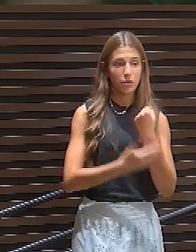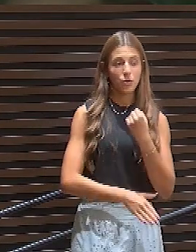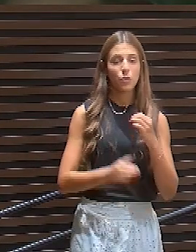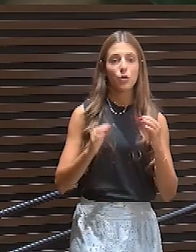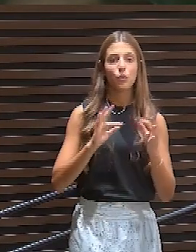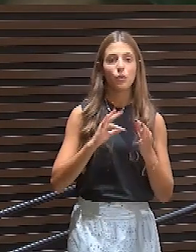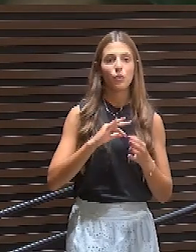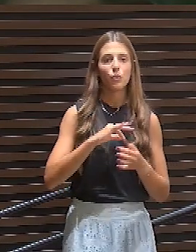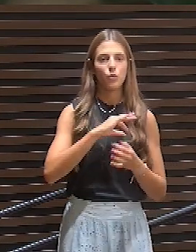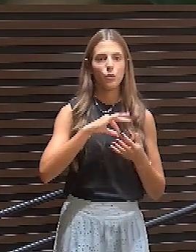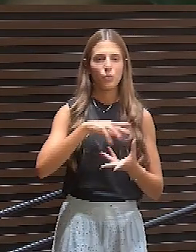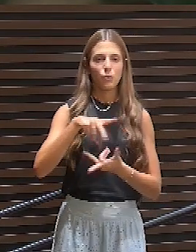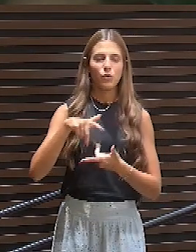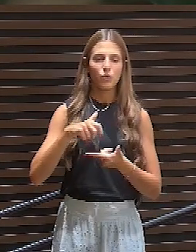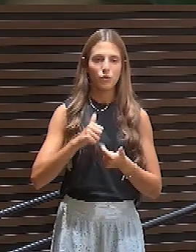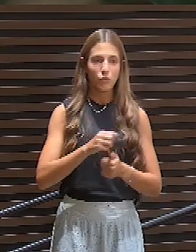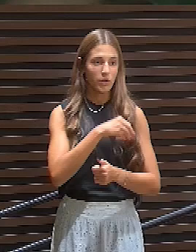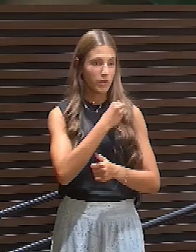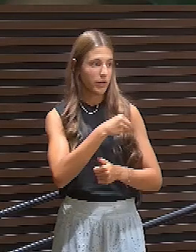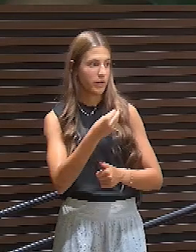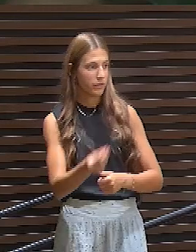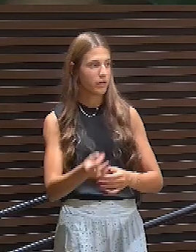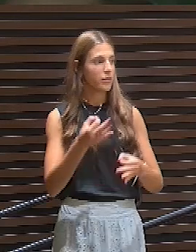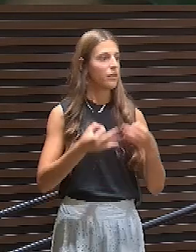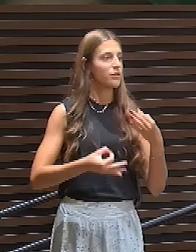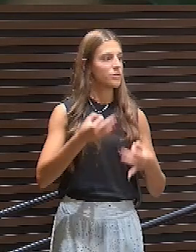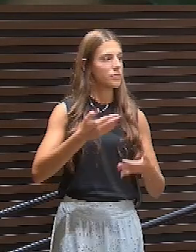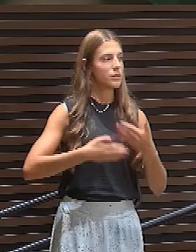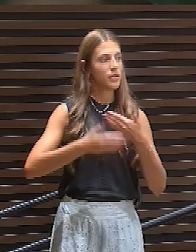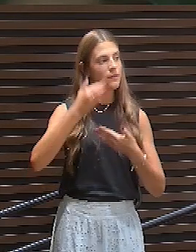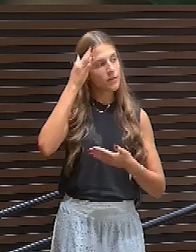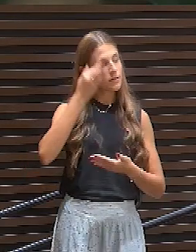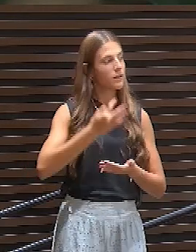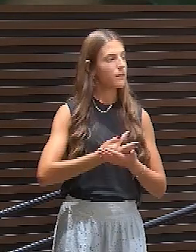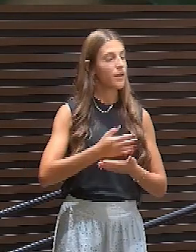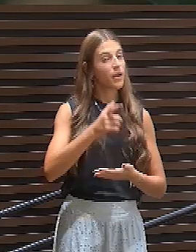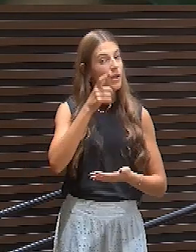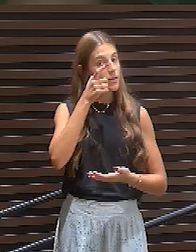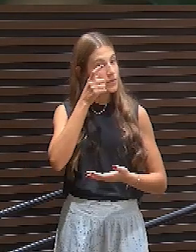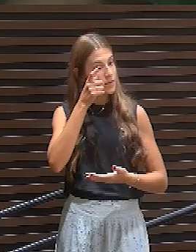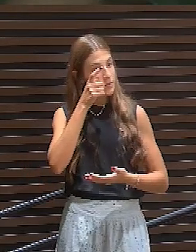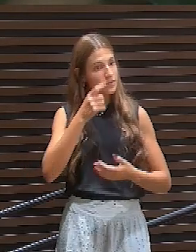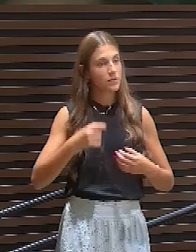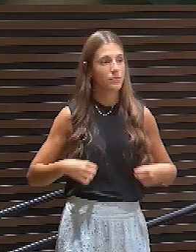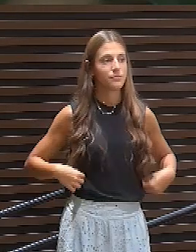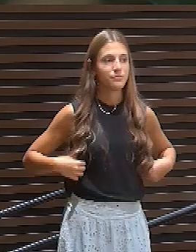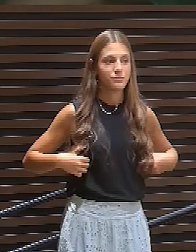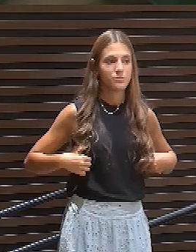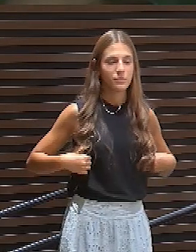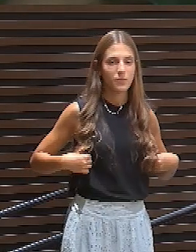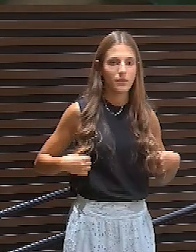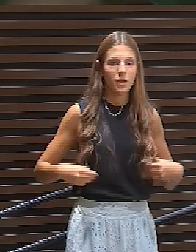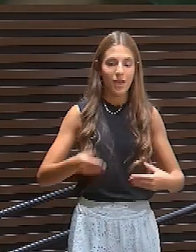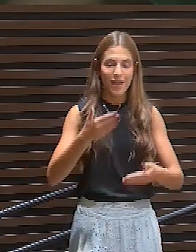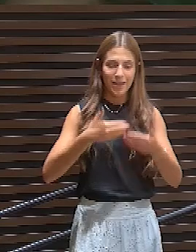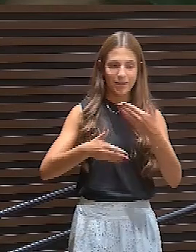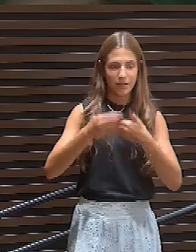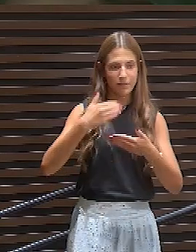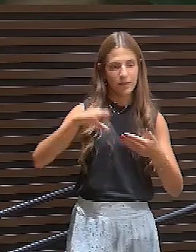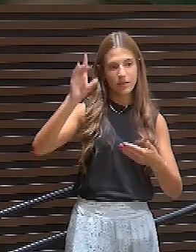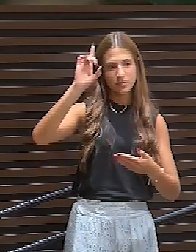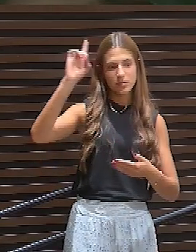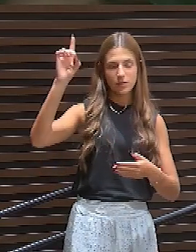que vem da fé. Você presta atenção que ele foi divinamente instruído. Para